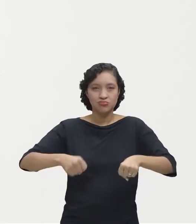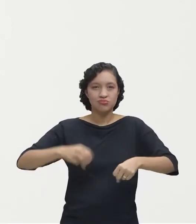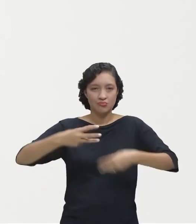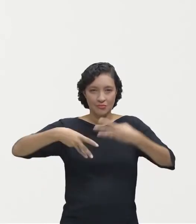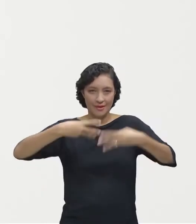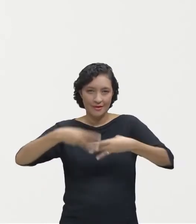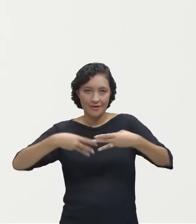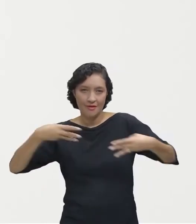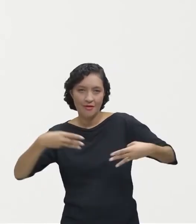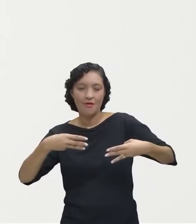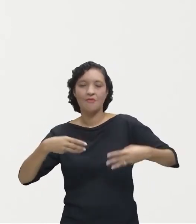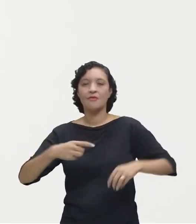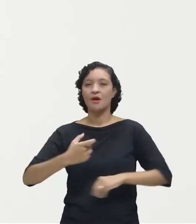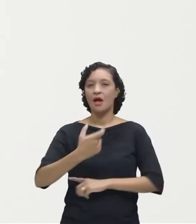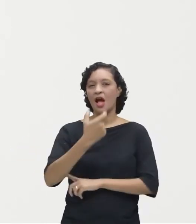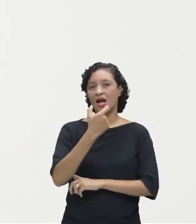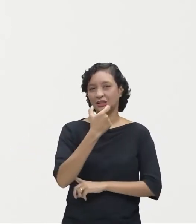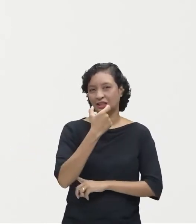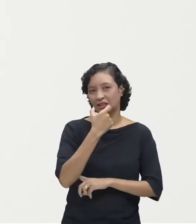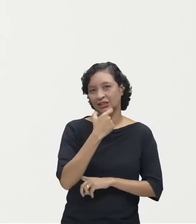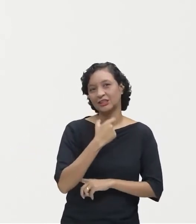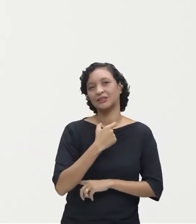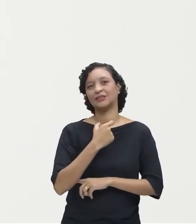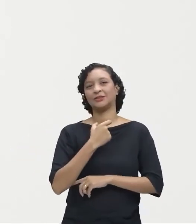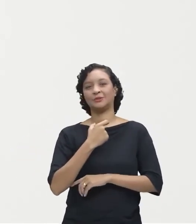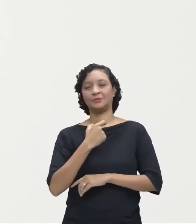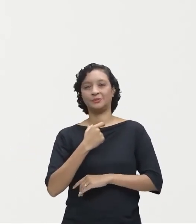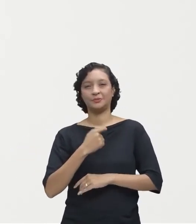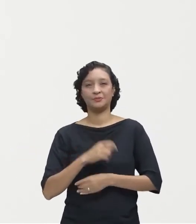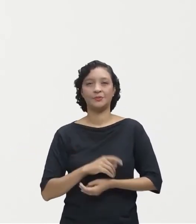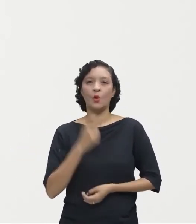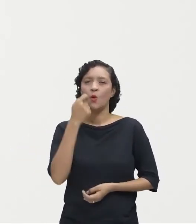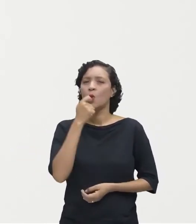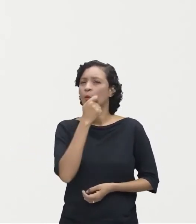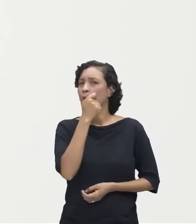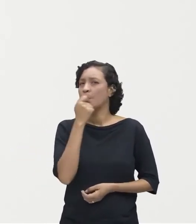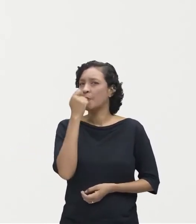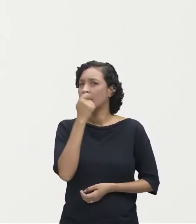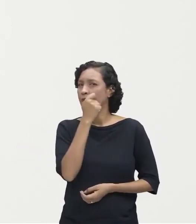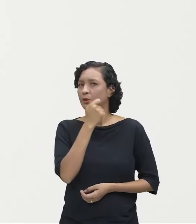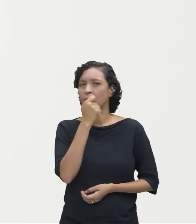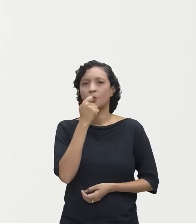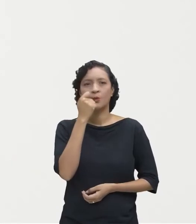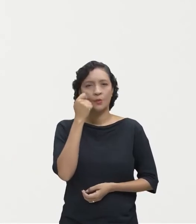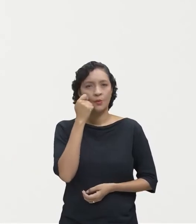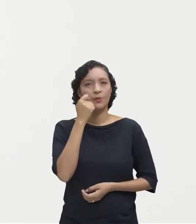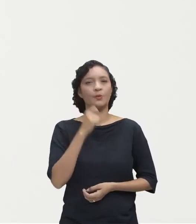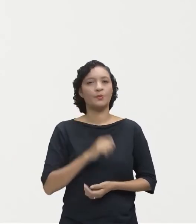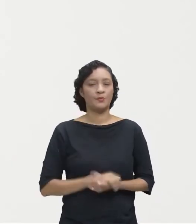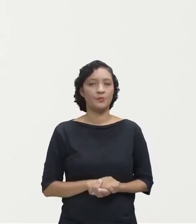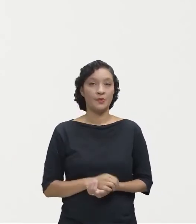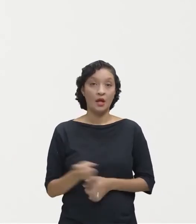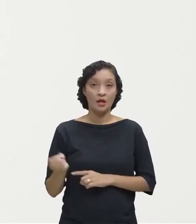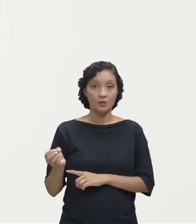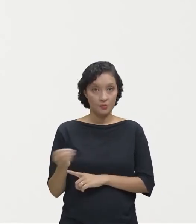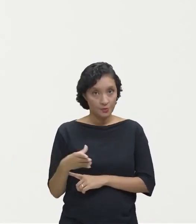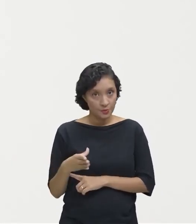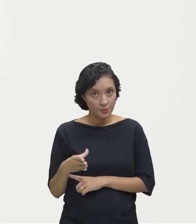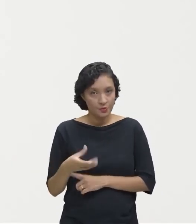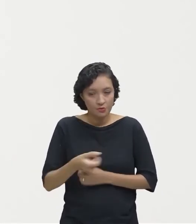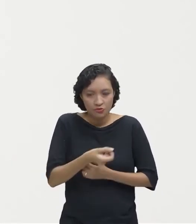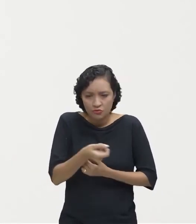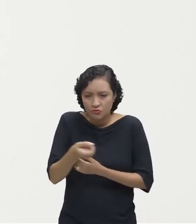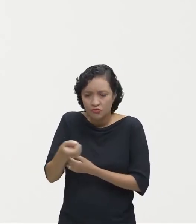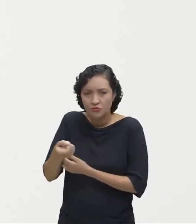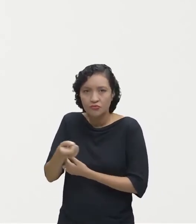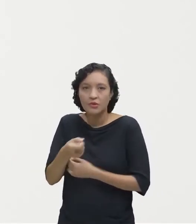a bolacha, o batom, então a lanterna, a botija